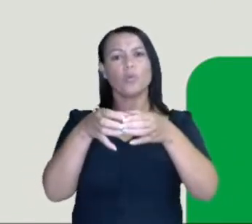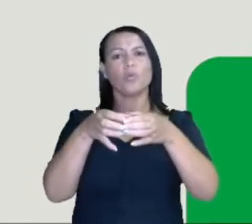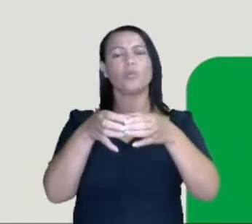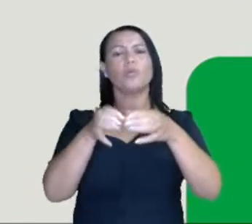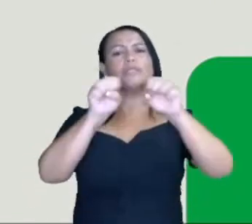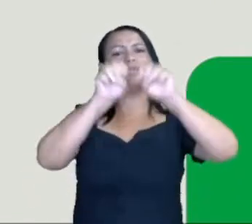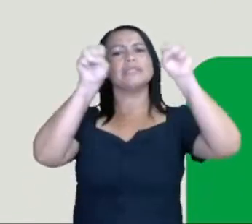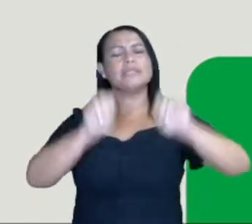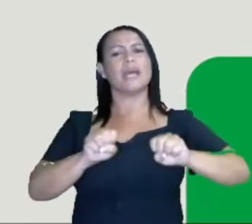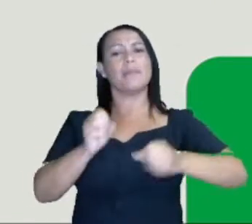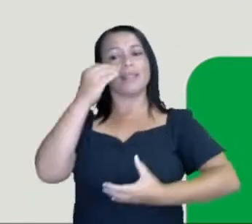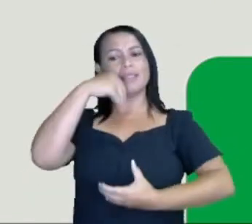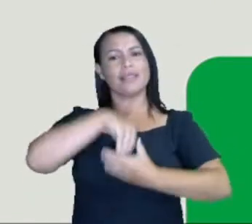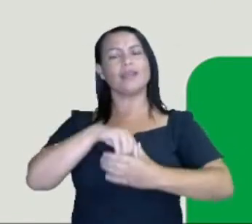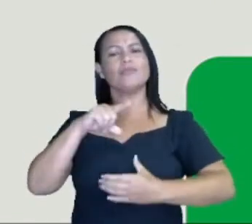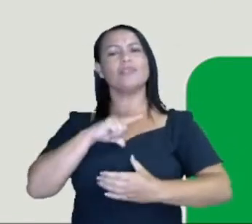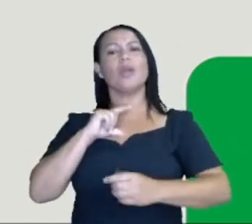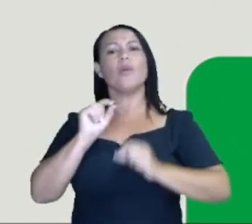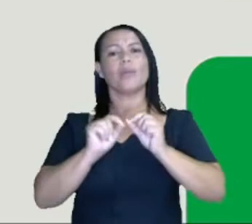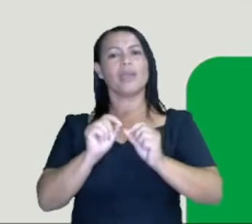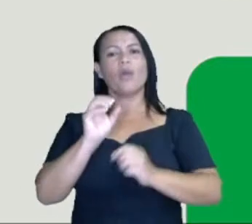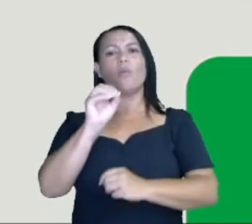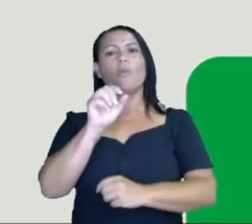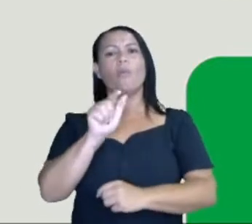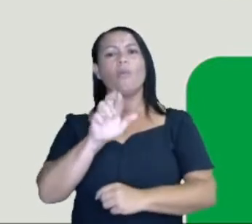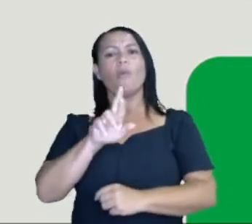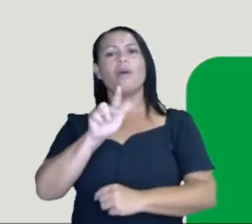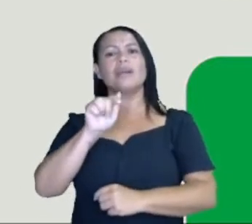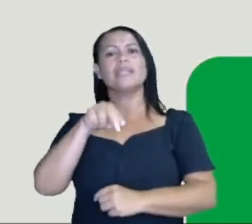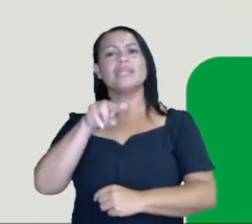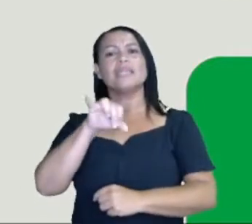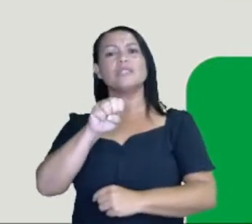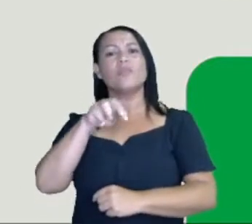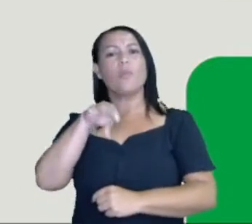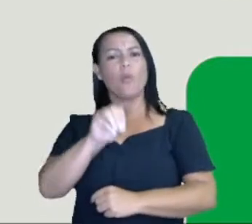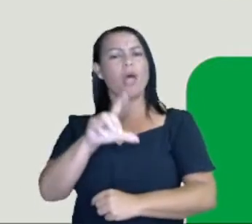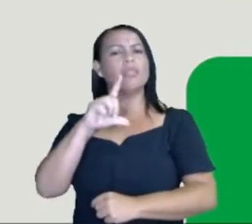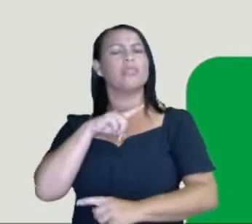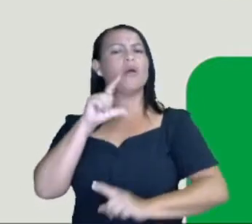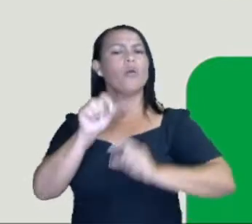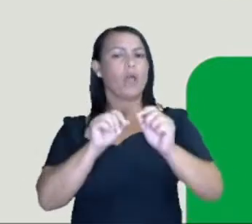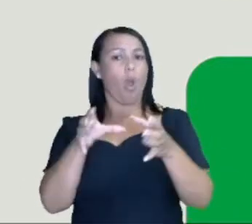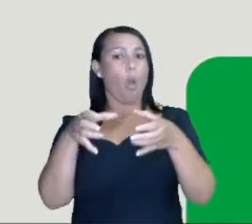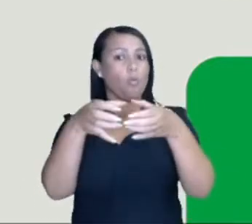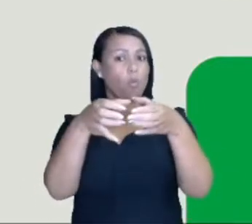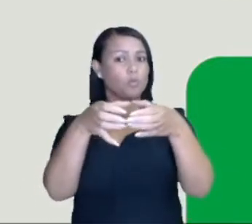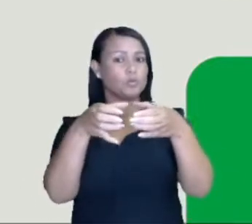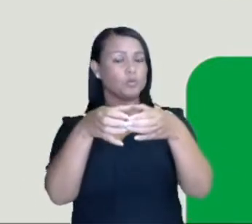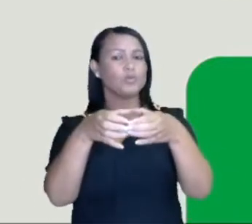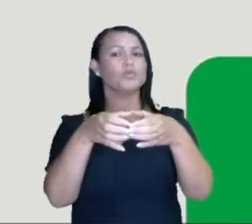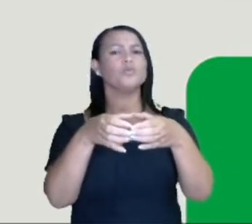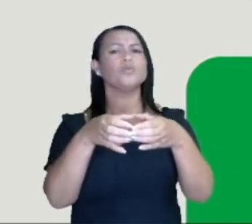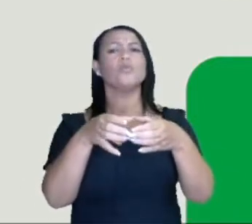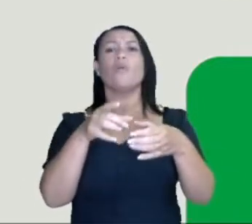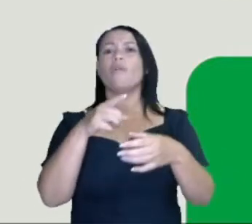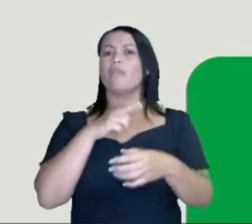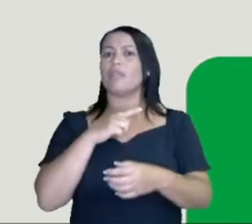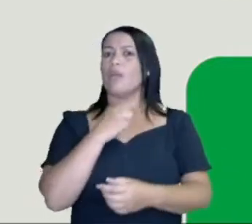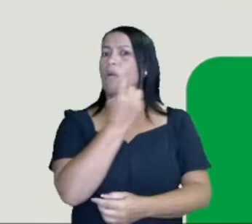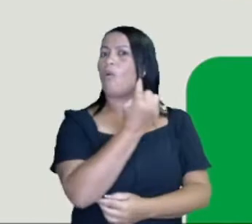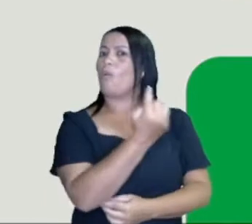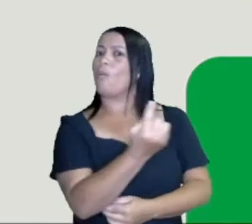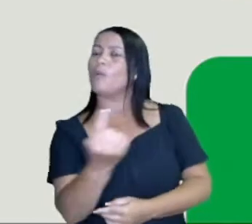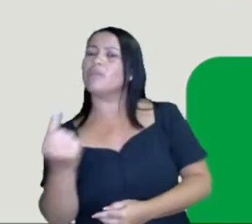vão formar um organismo. Então esse organismo vai ser um conjunto, vai ser um indivíduo que terá